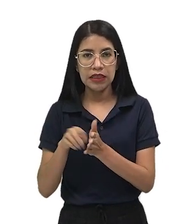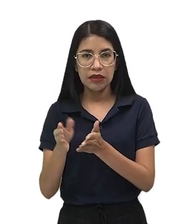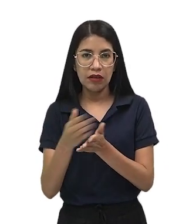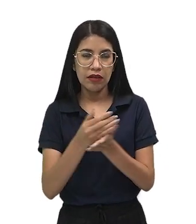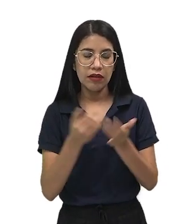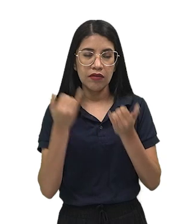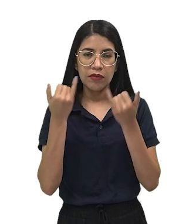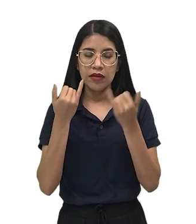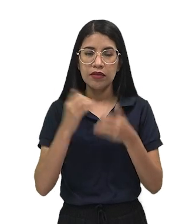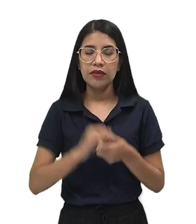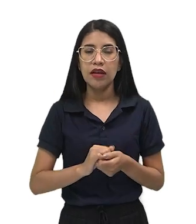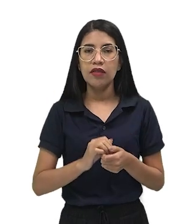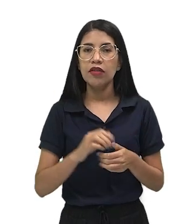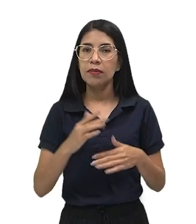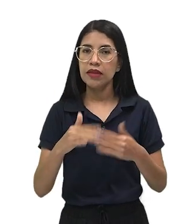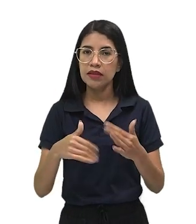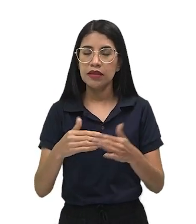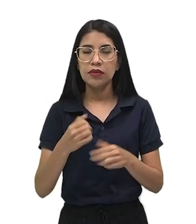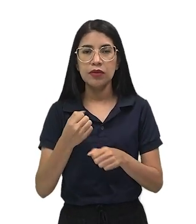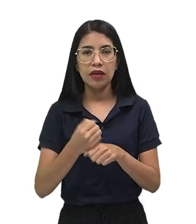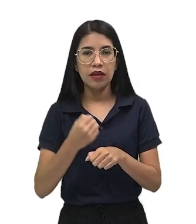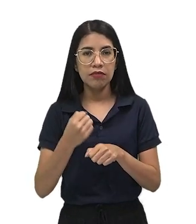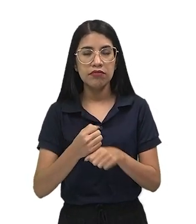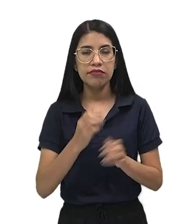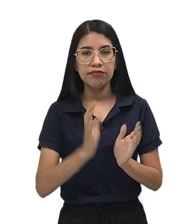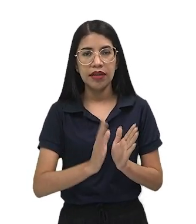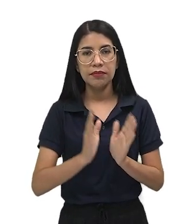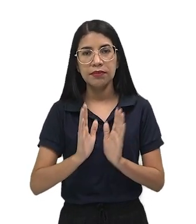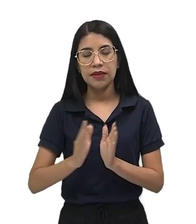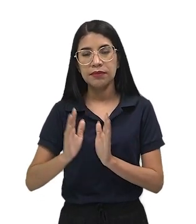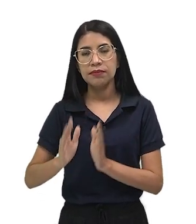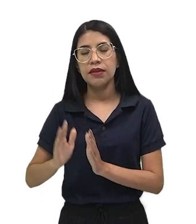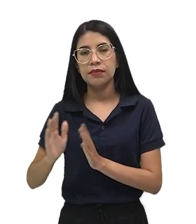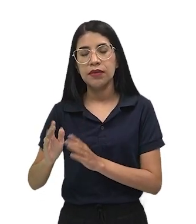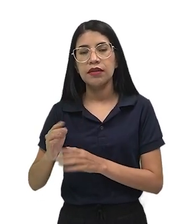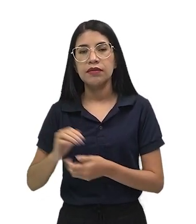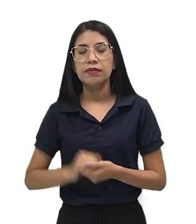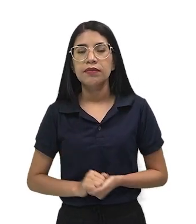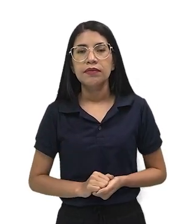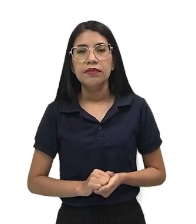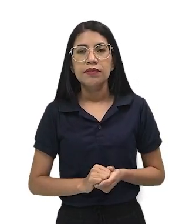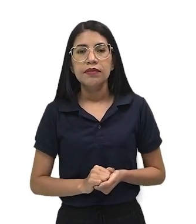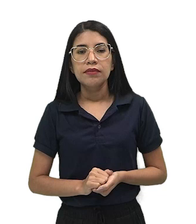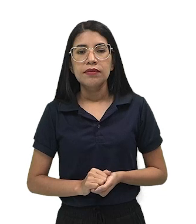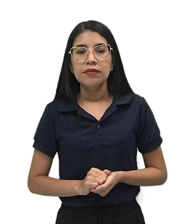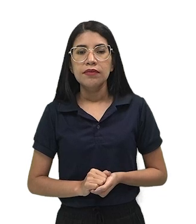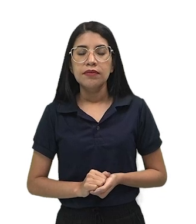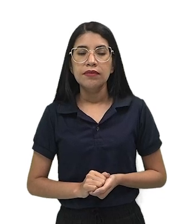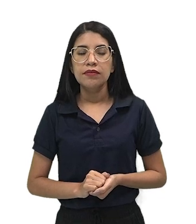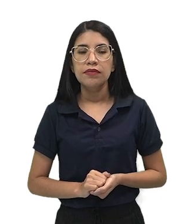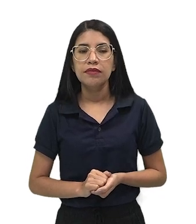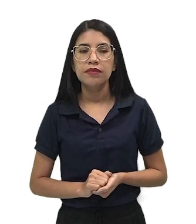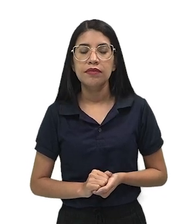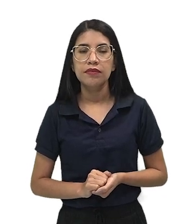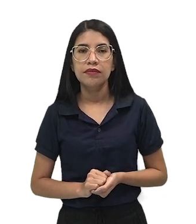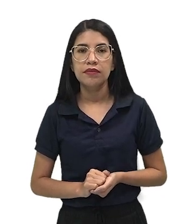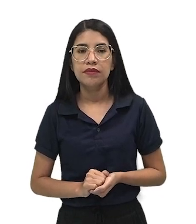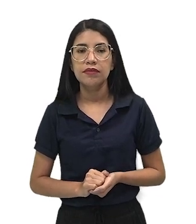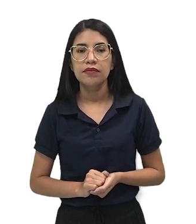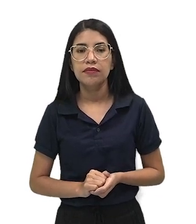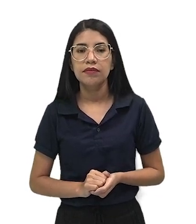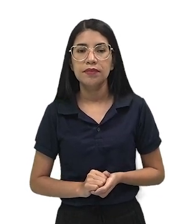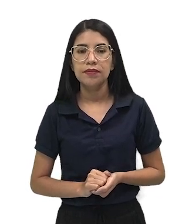1890, 1900, 1920. Então, são 4. Começa o IBGE,